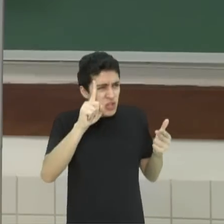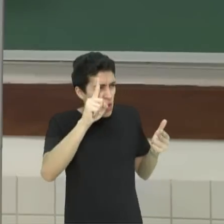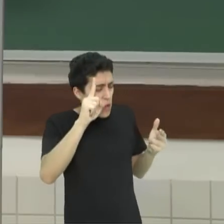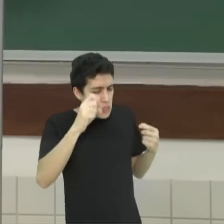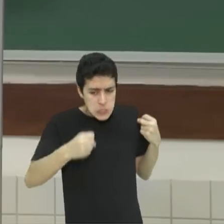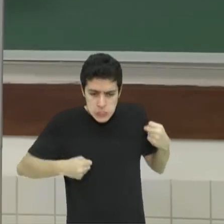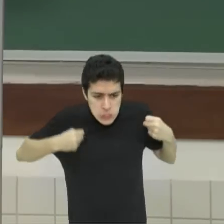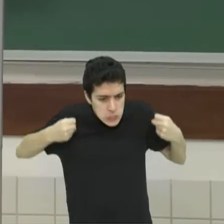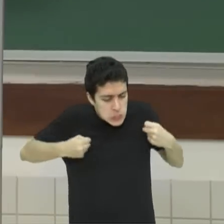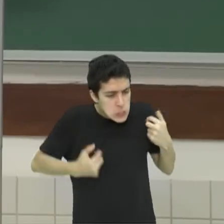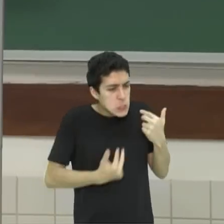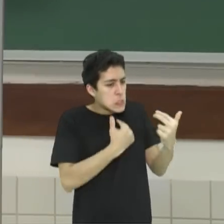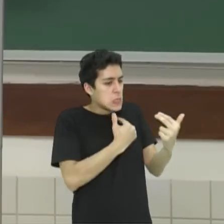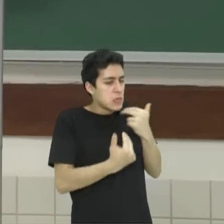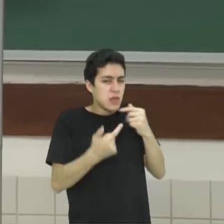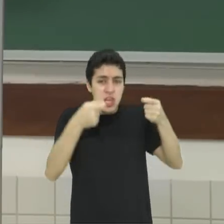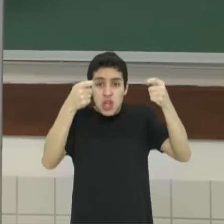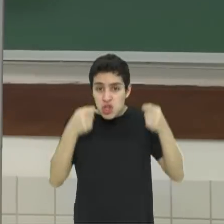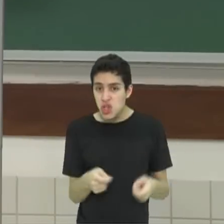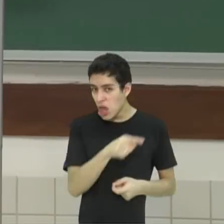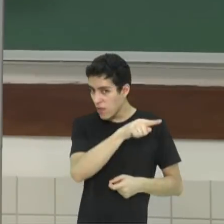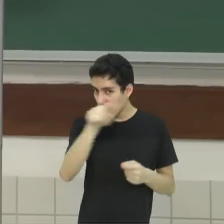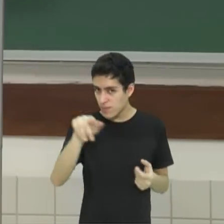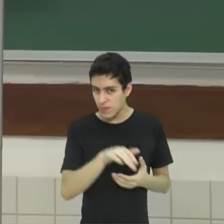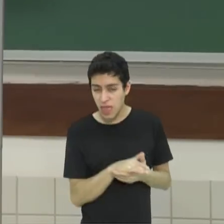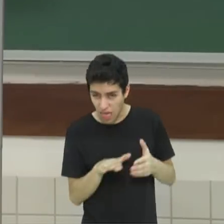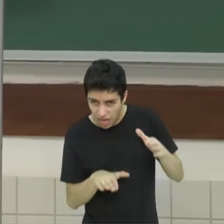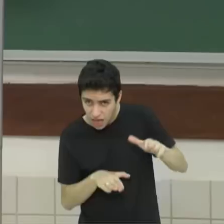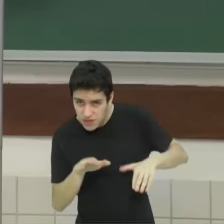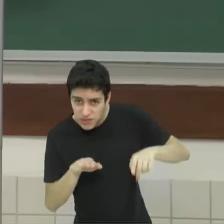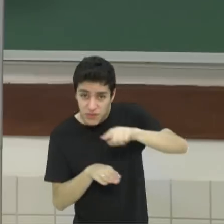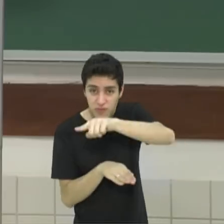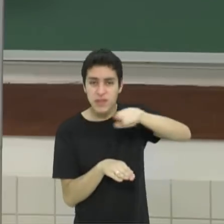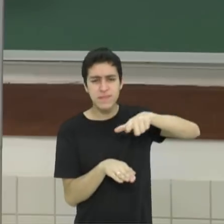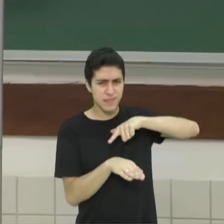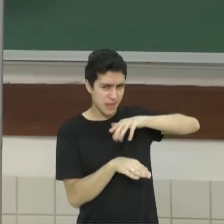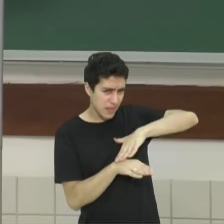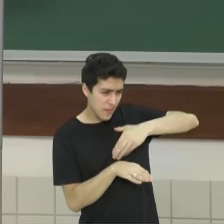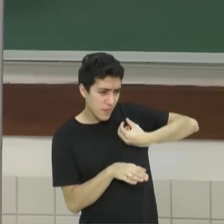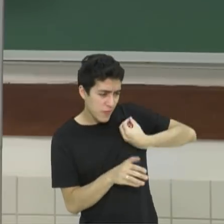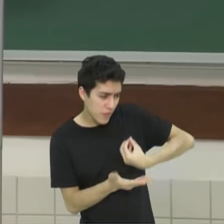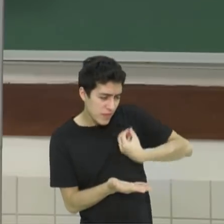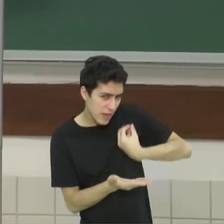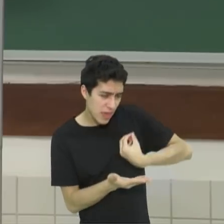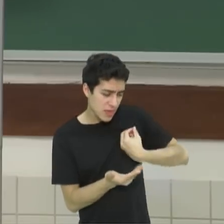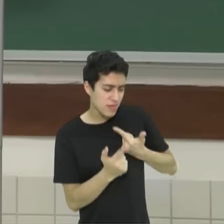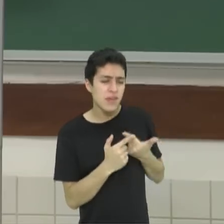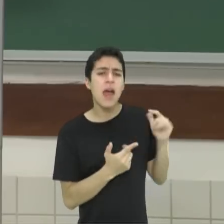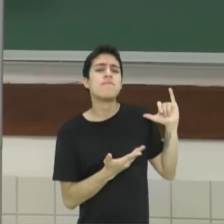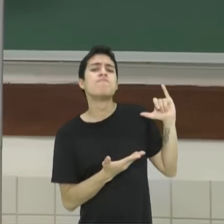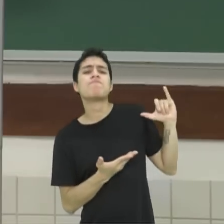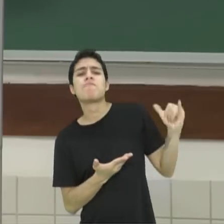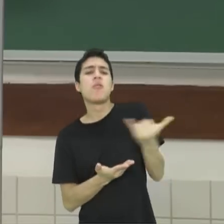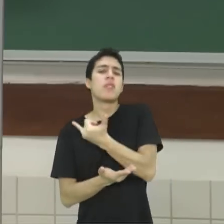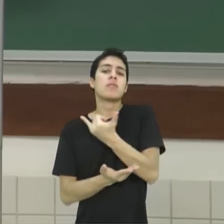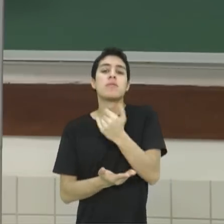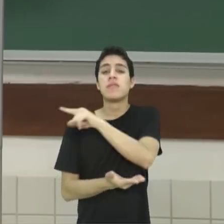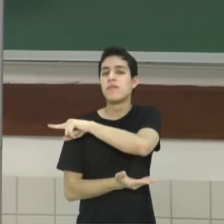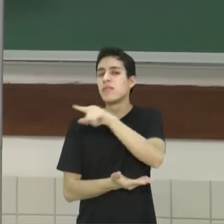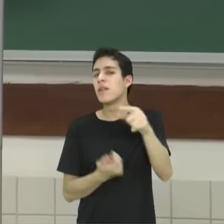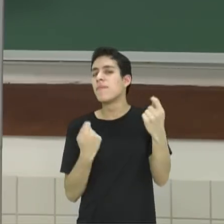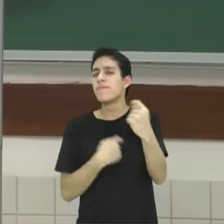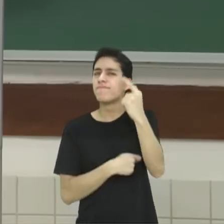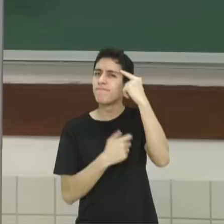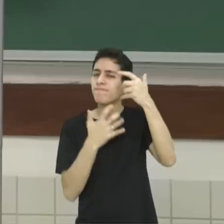tem exigido de você? Será que você está tendo tempo de viver, de aproveitar? Você precisa pensar um